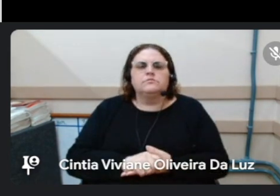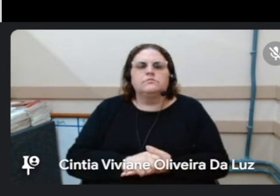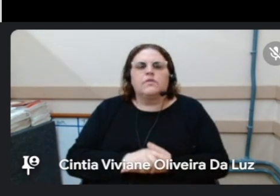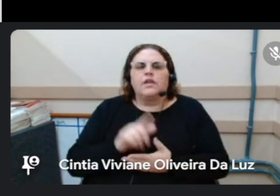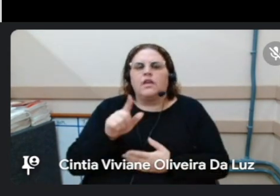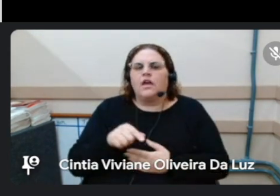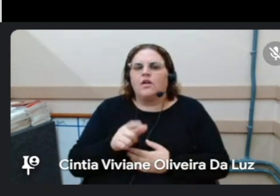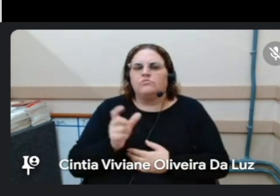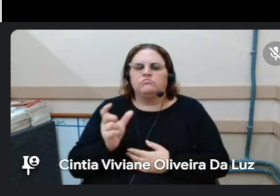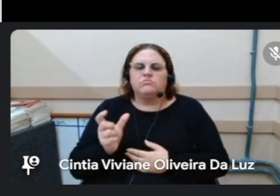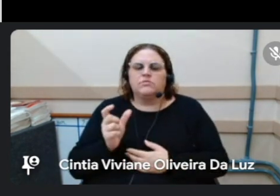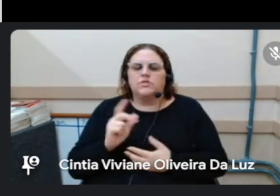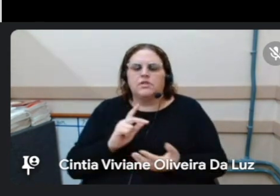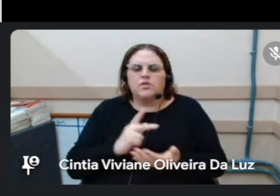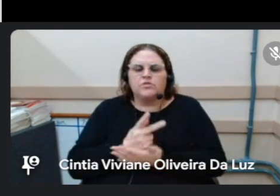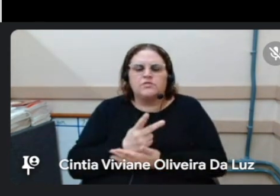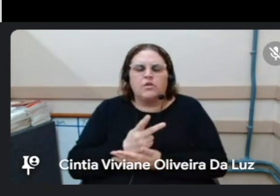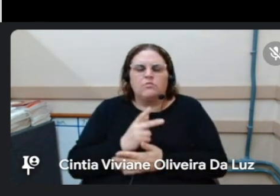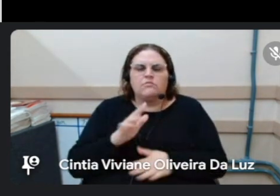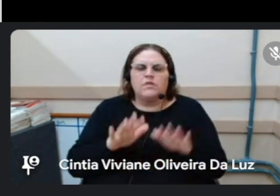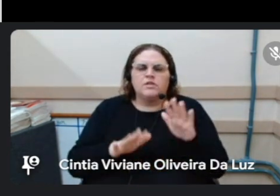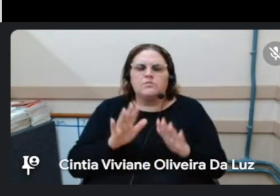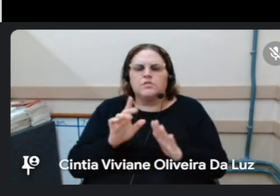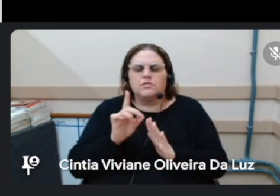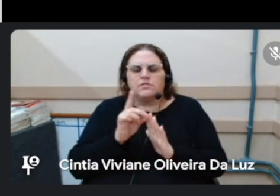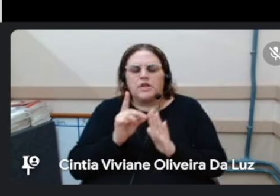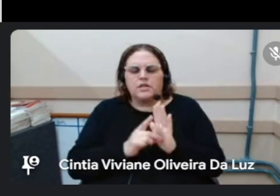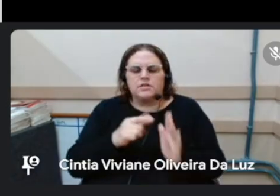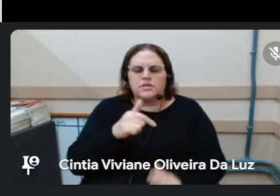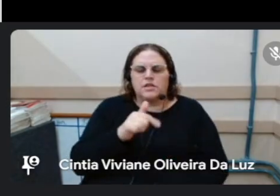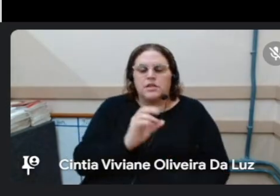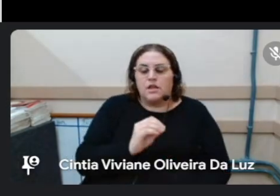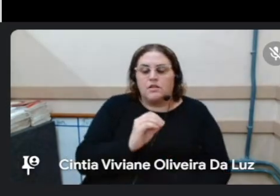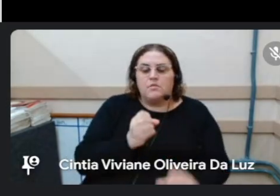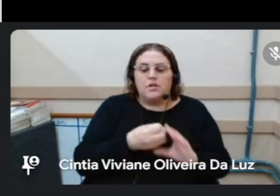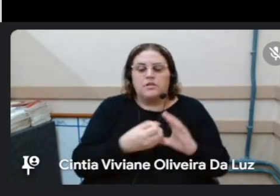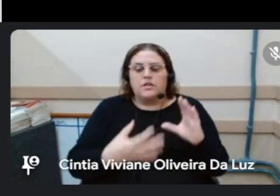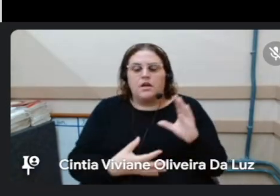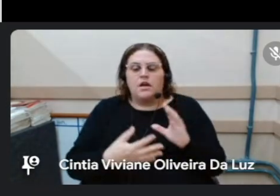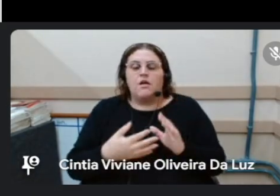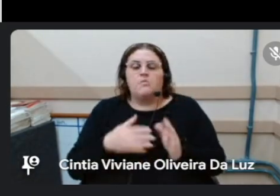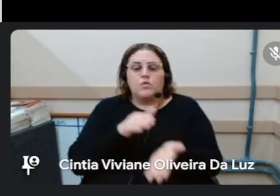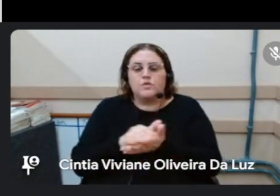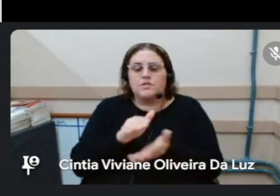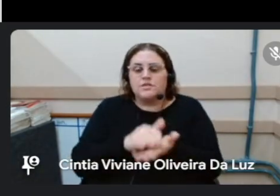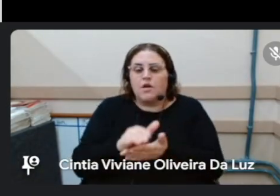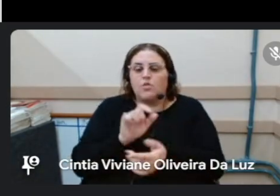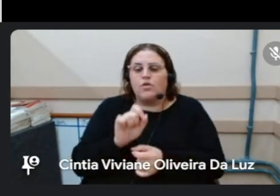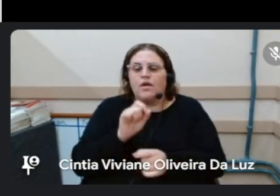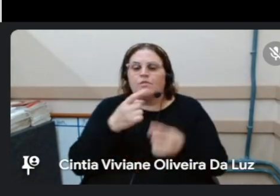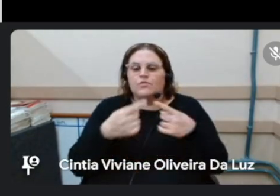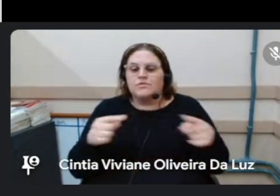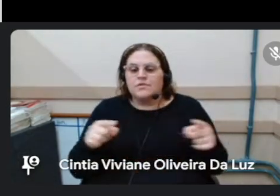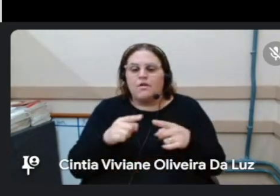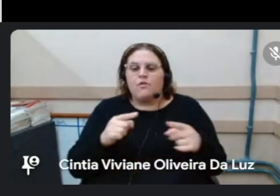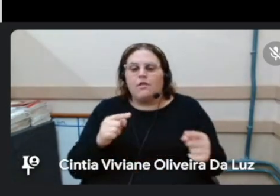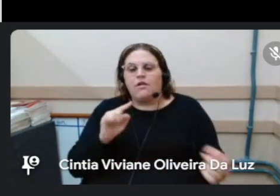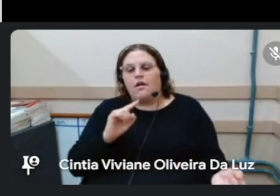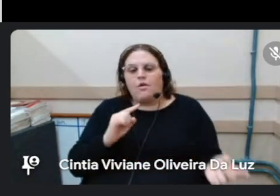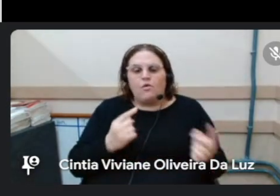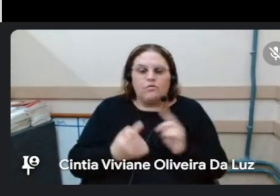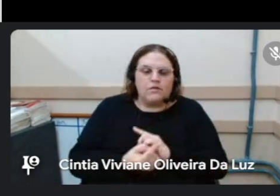surgiu mais ou menos na década de 70 para caracterizar a produ musical que é contraposta à lógica da grande